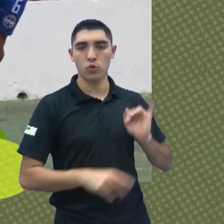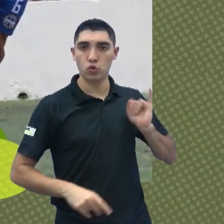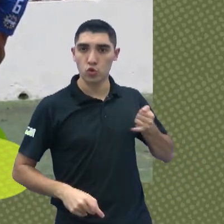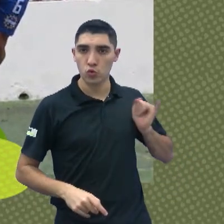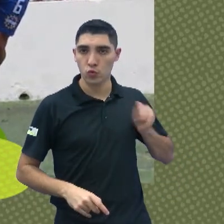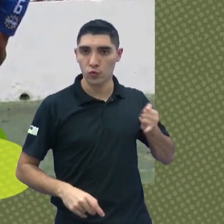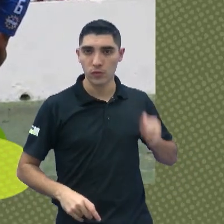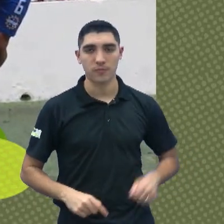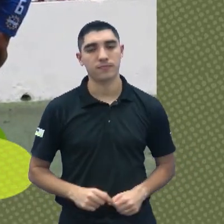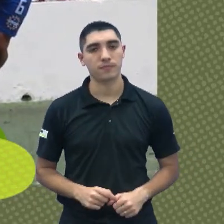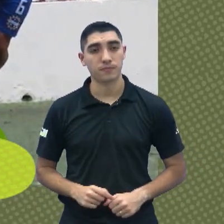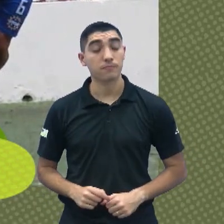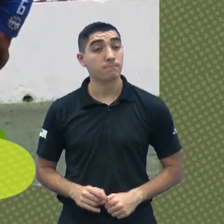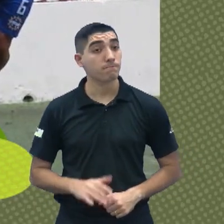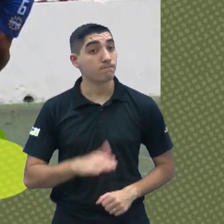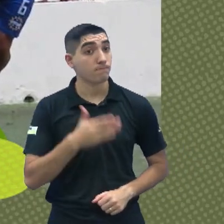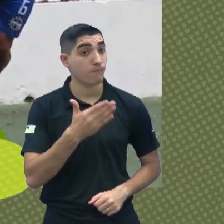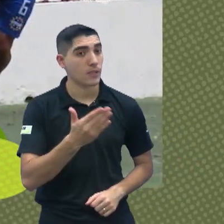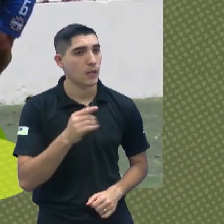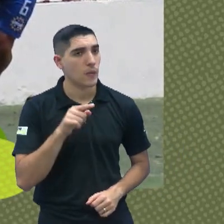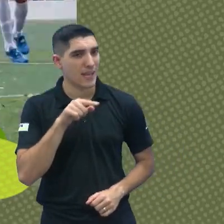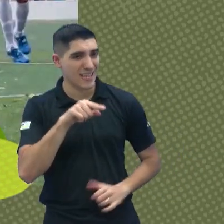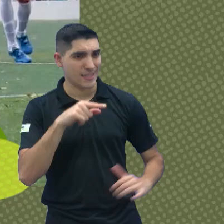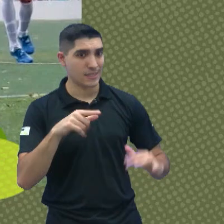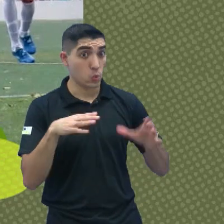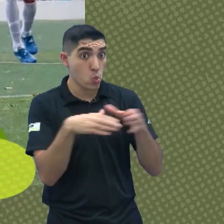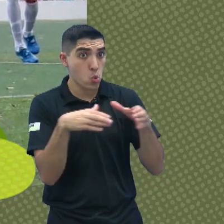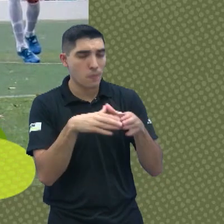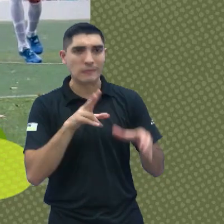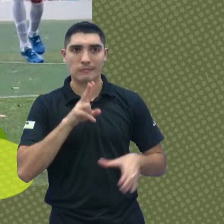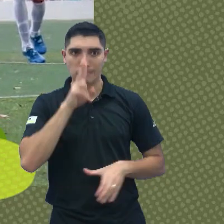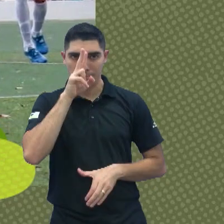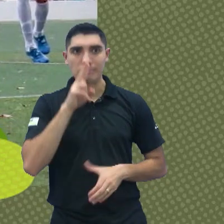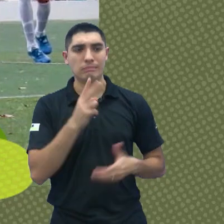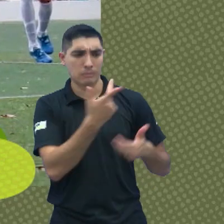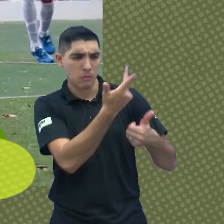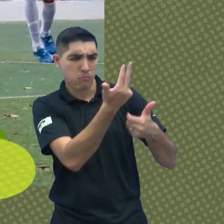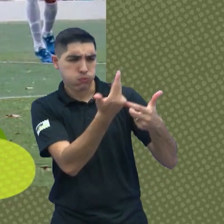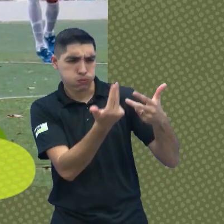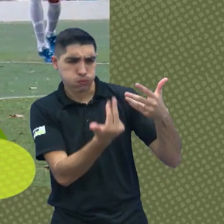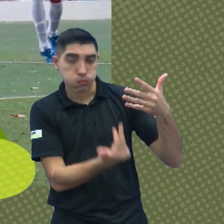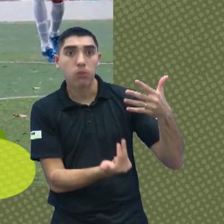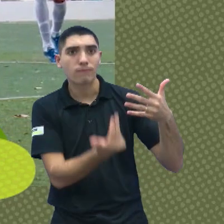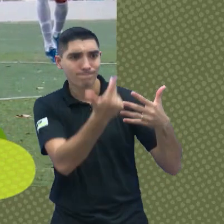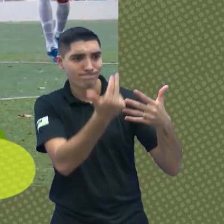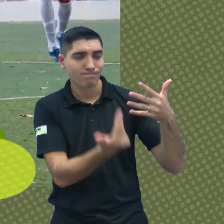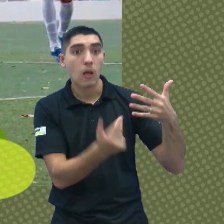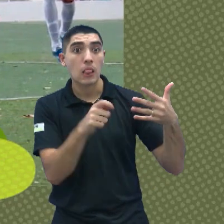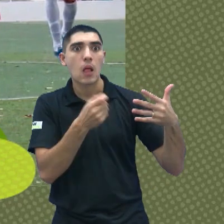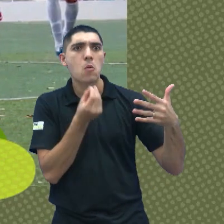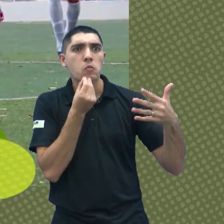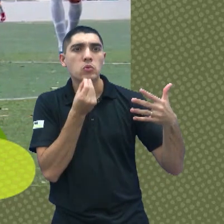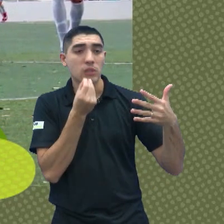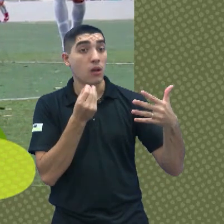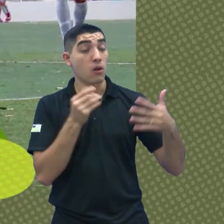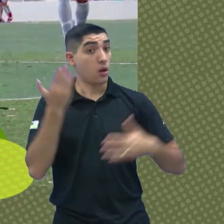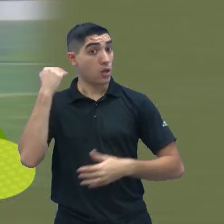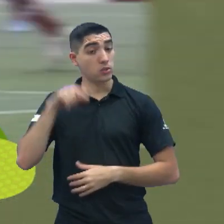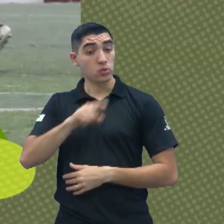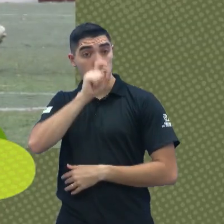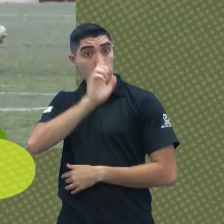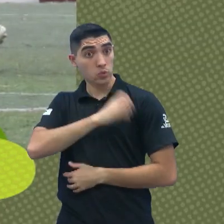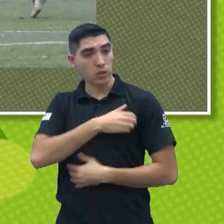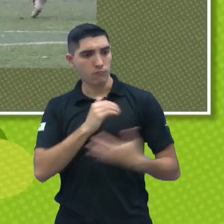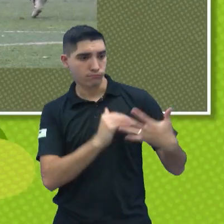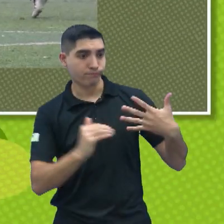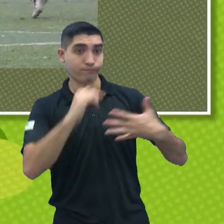esse grupo está muito equilibrado, né? Eu acho que em nível técnico todas as equipes têm potencial para avançar. Tanto o São José era líder, perdeu, caiu